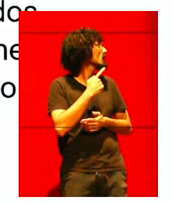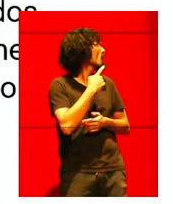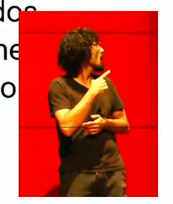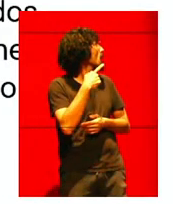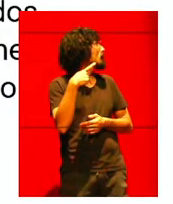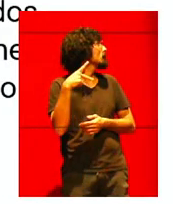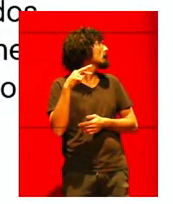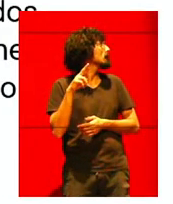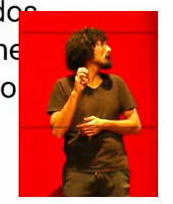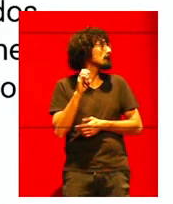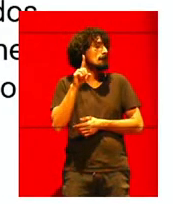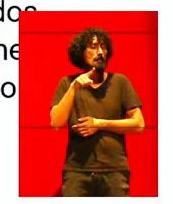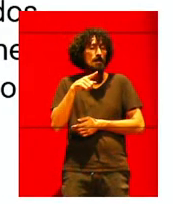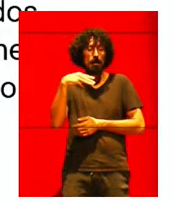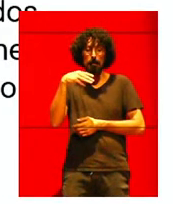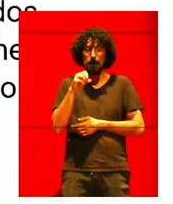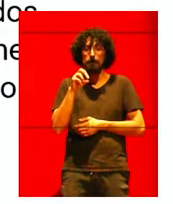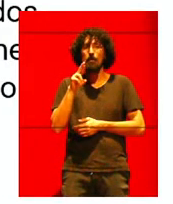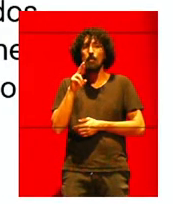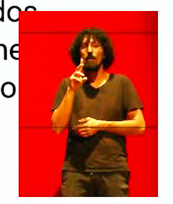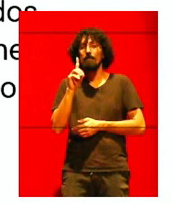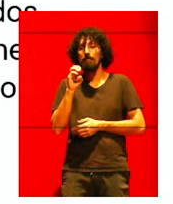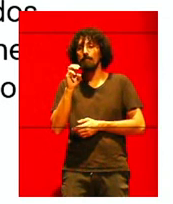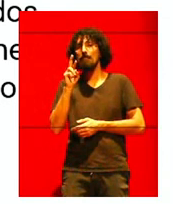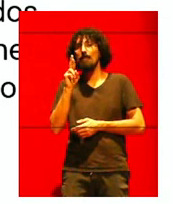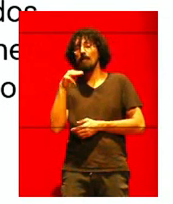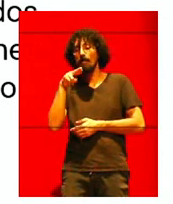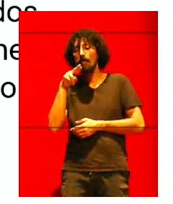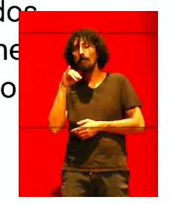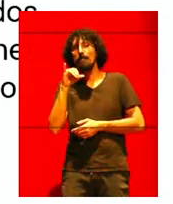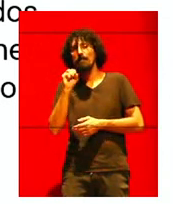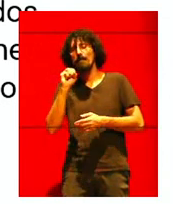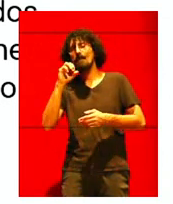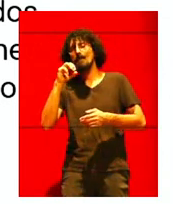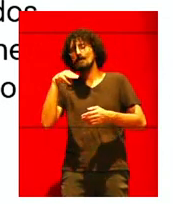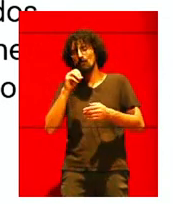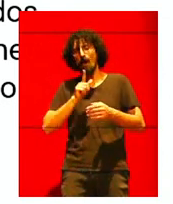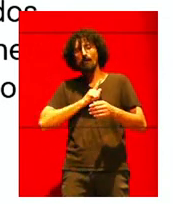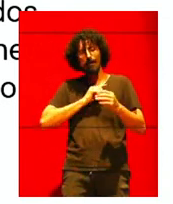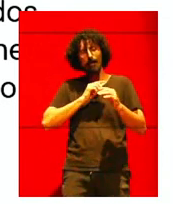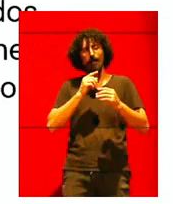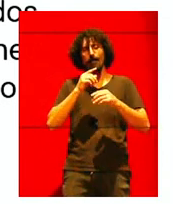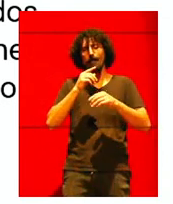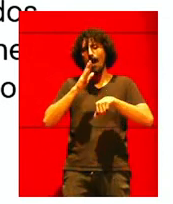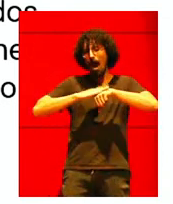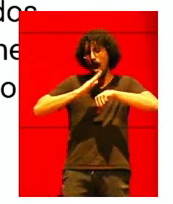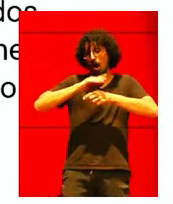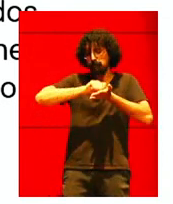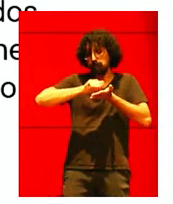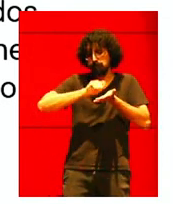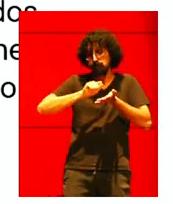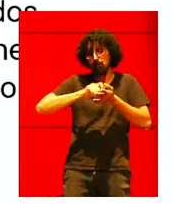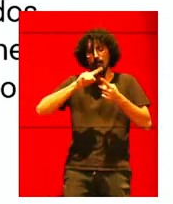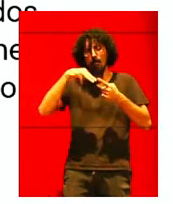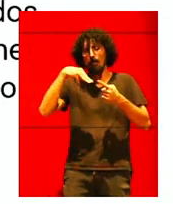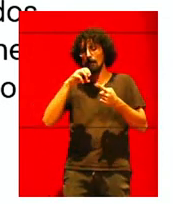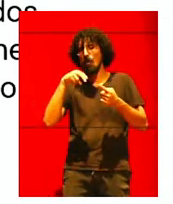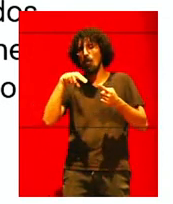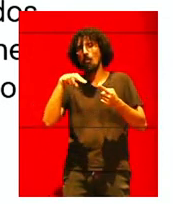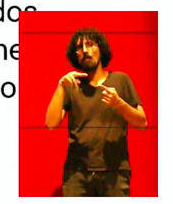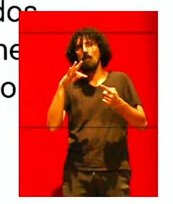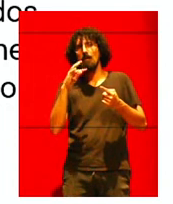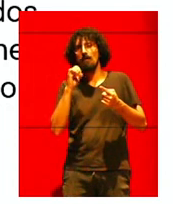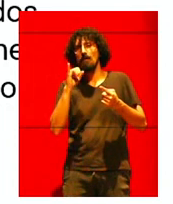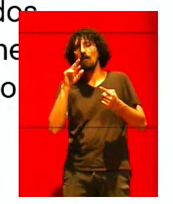dos principais, Monteiro Lobato, com as suas relações de Narizinho. Não existe obra chamada O Cristo do Capo Amarelo.